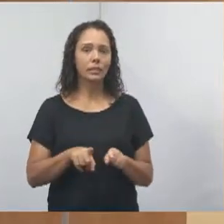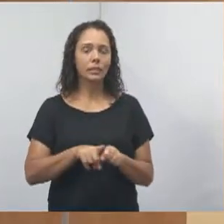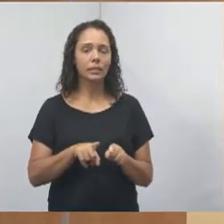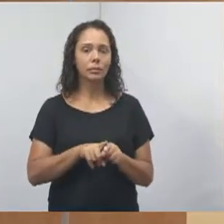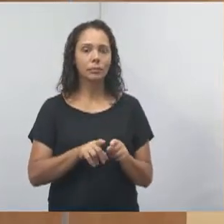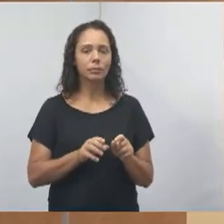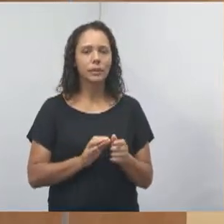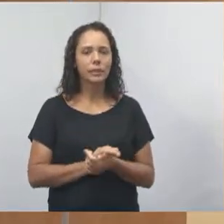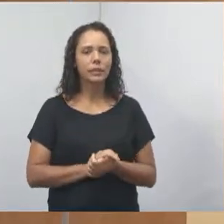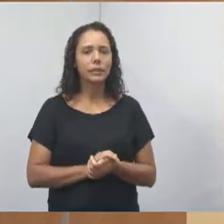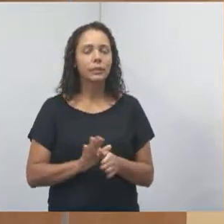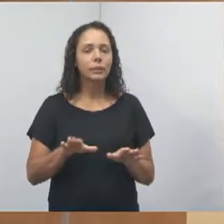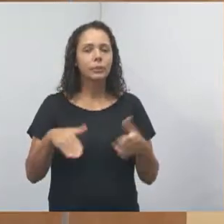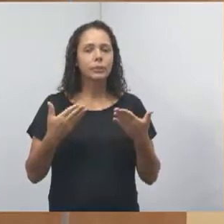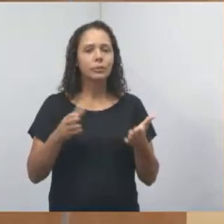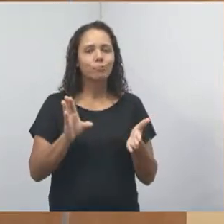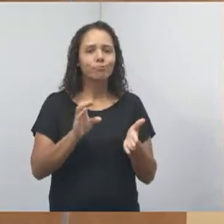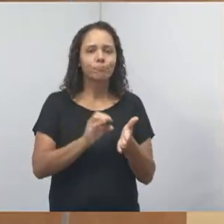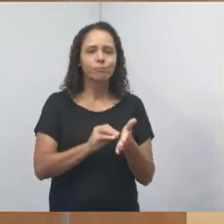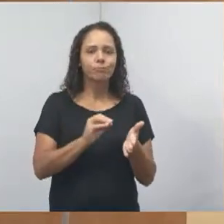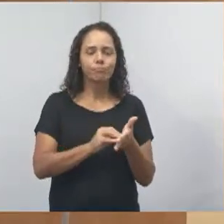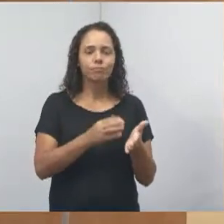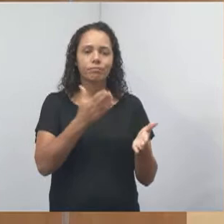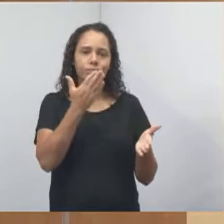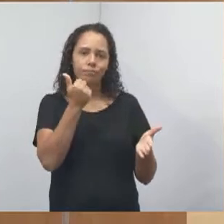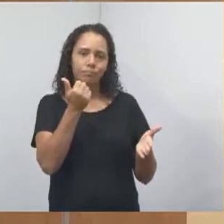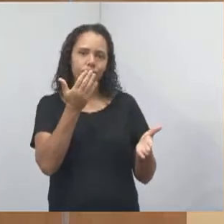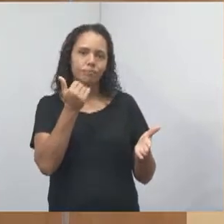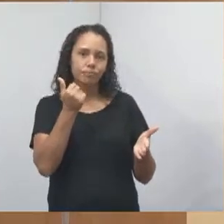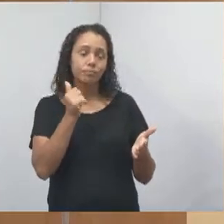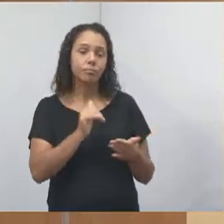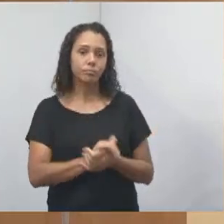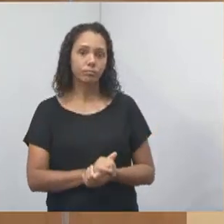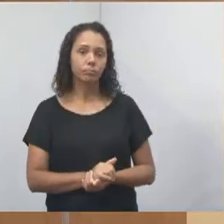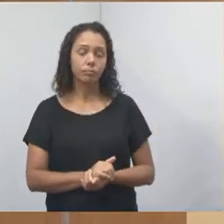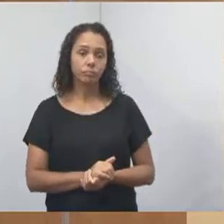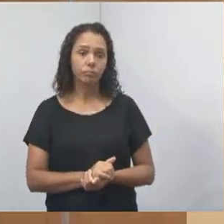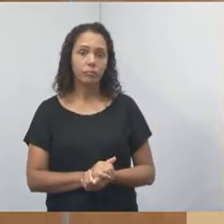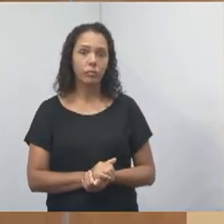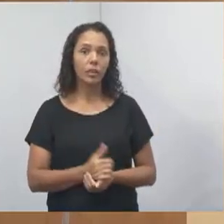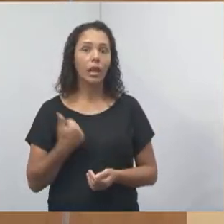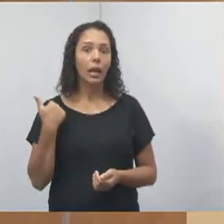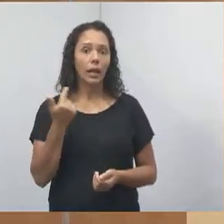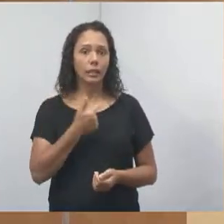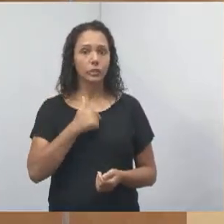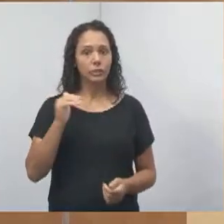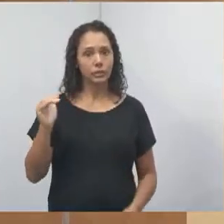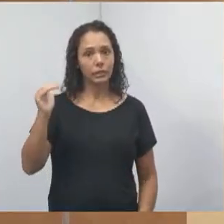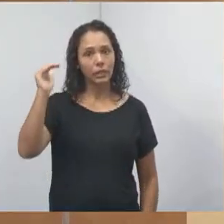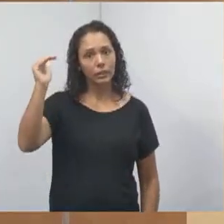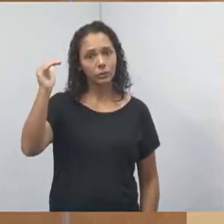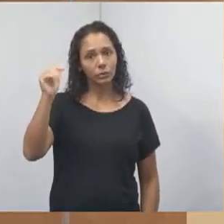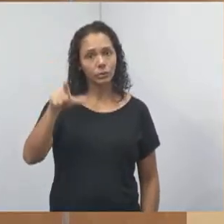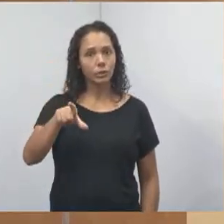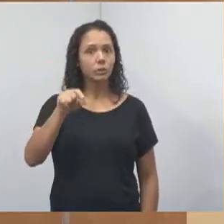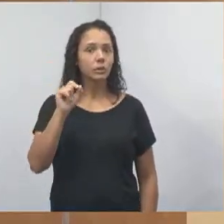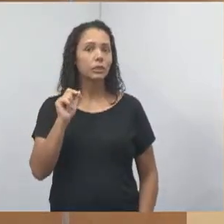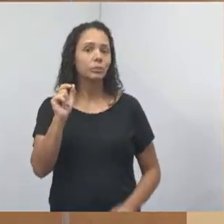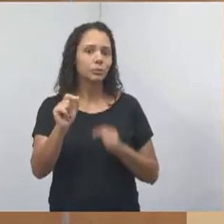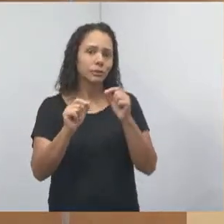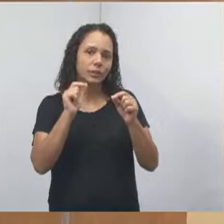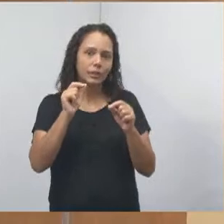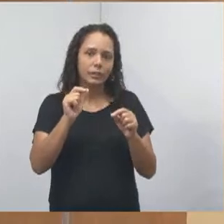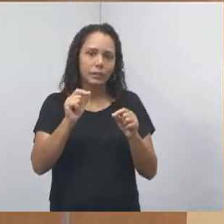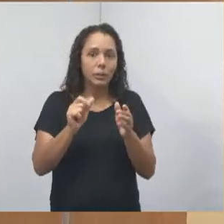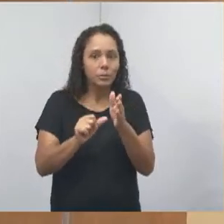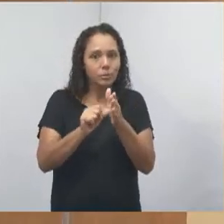imagem muito concreta que o texto base traz é que daí, nós que somos adultos, começamos a dar preferência para que as crianças